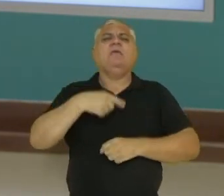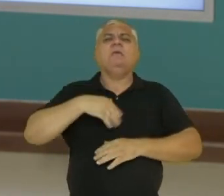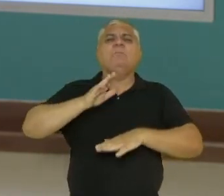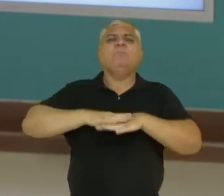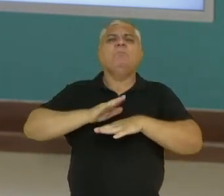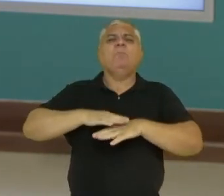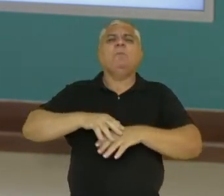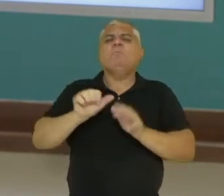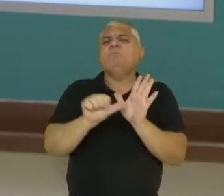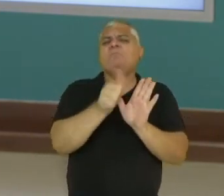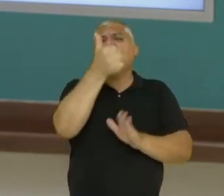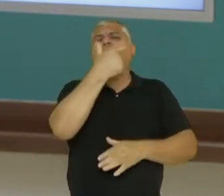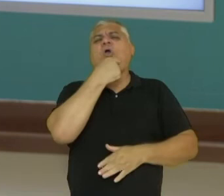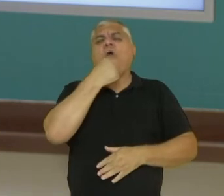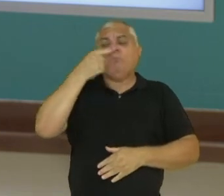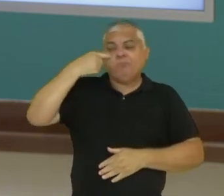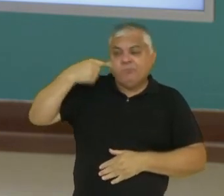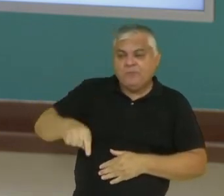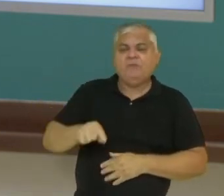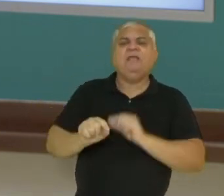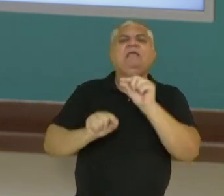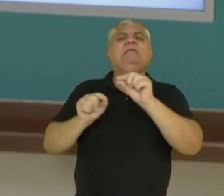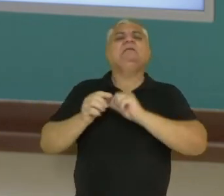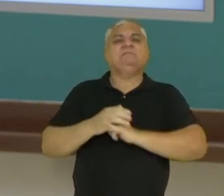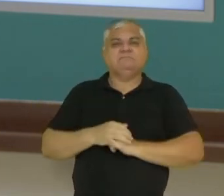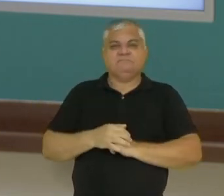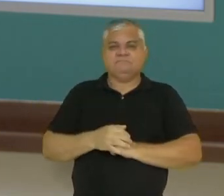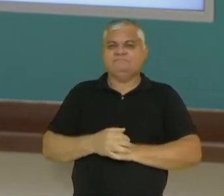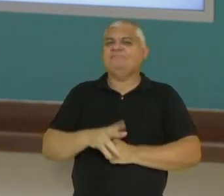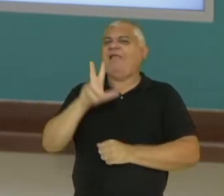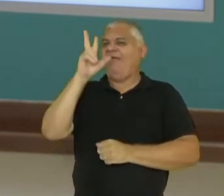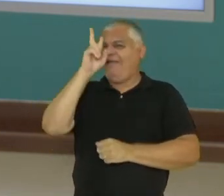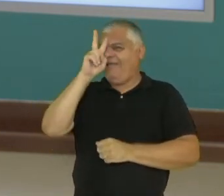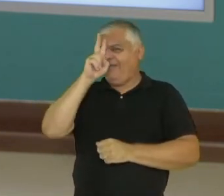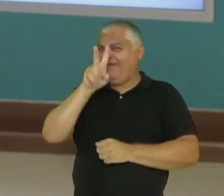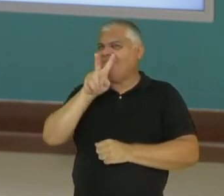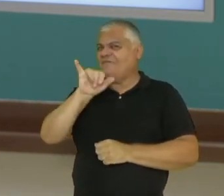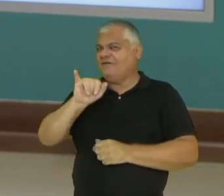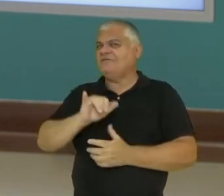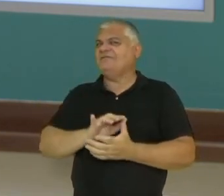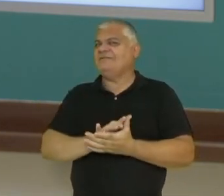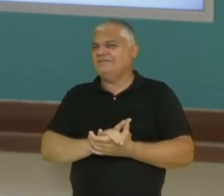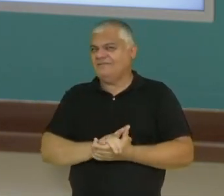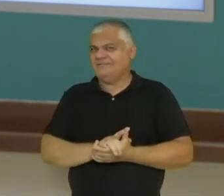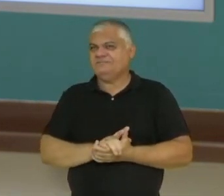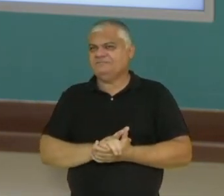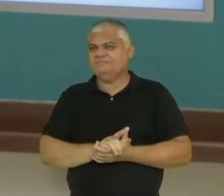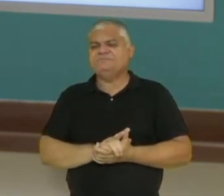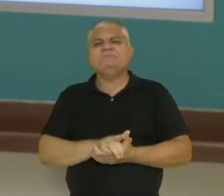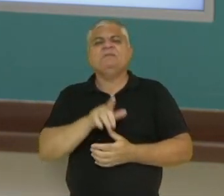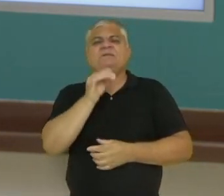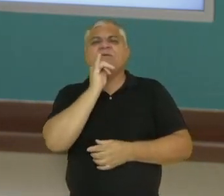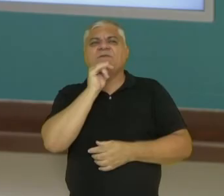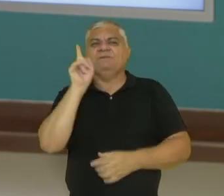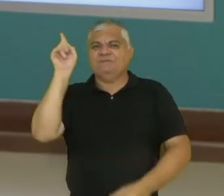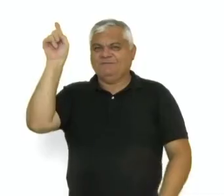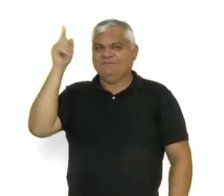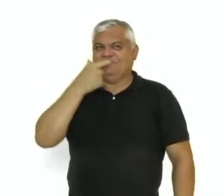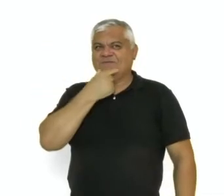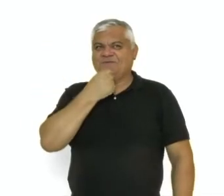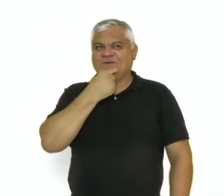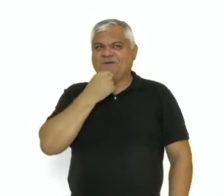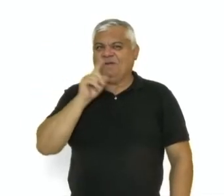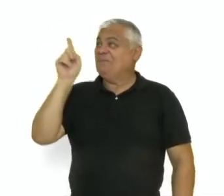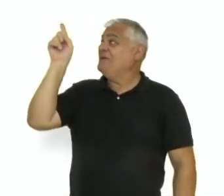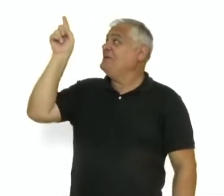descobriu a célula. Ah, mas você já vai se lembrar, eu tenho certeza. Você se recorda deste